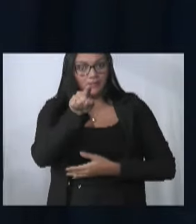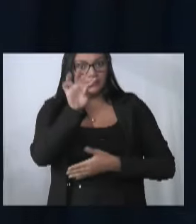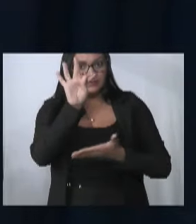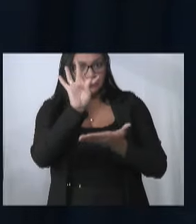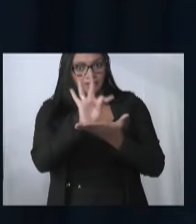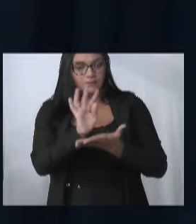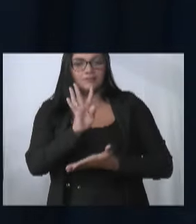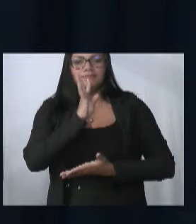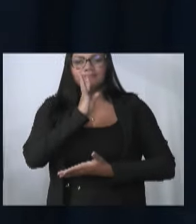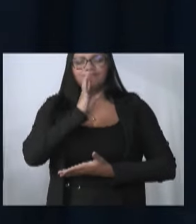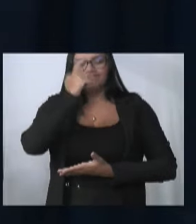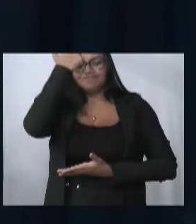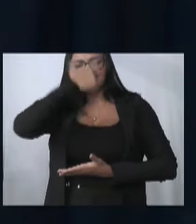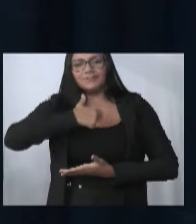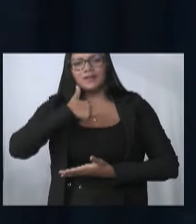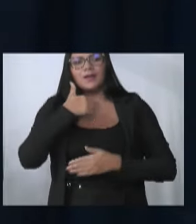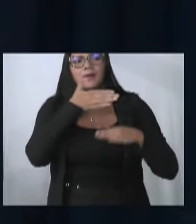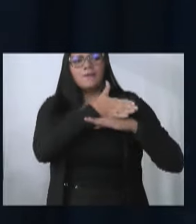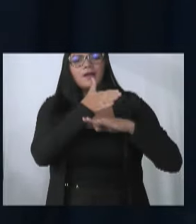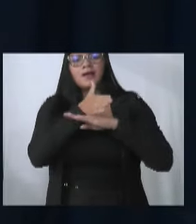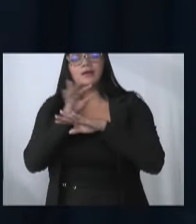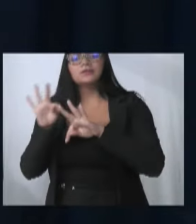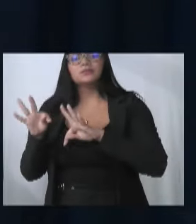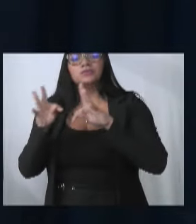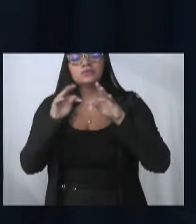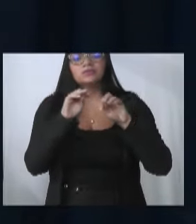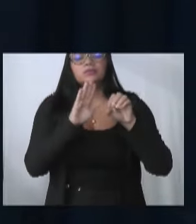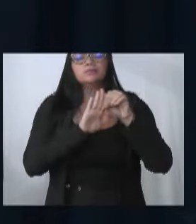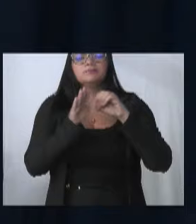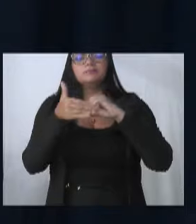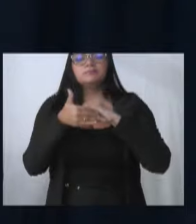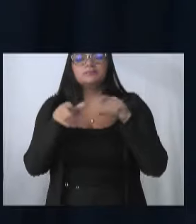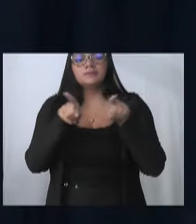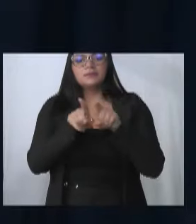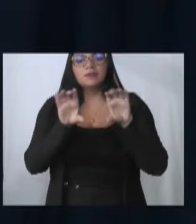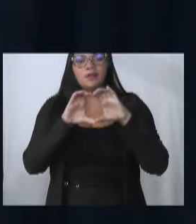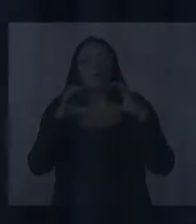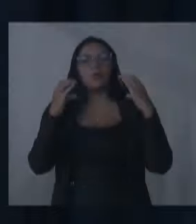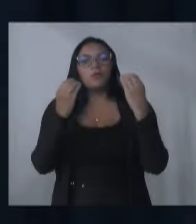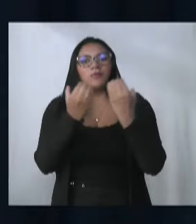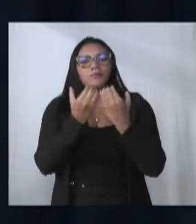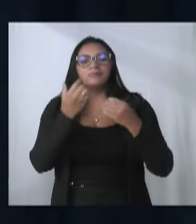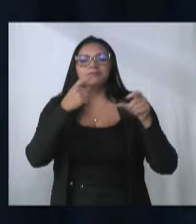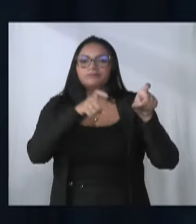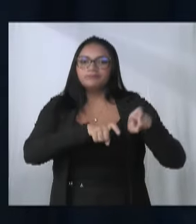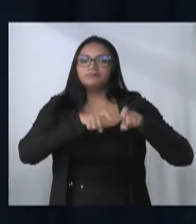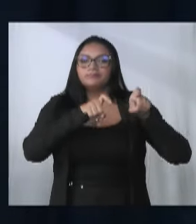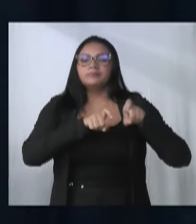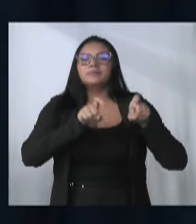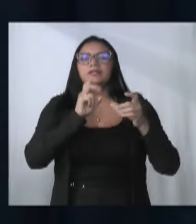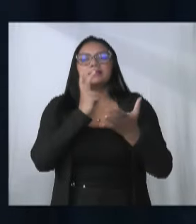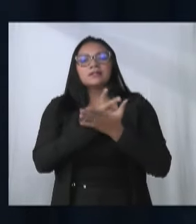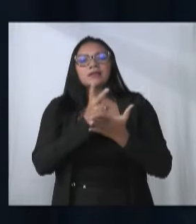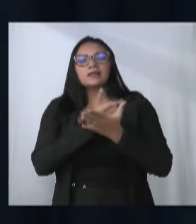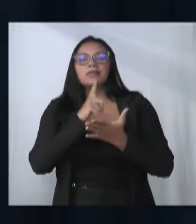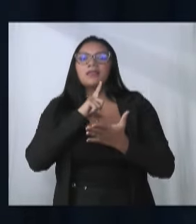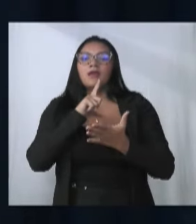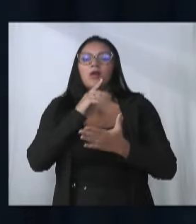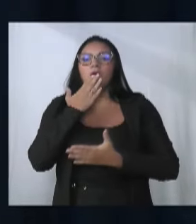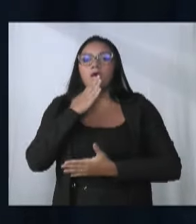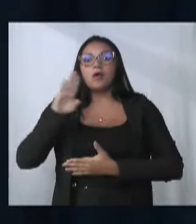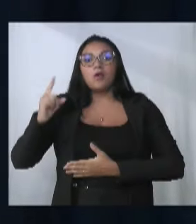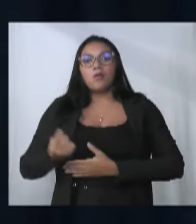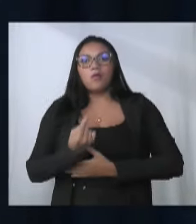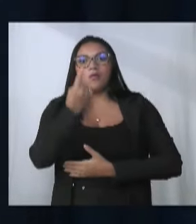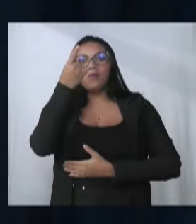Andei em todos os bairros e também nas comunidades rurais. Somos o único candidato que abriu um site na internet, que recebeu